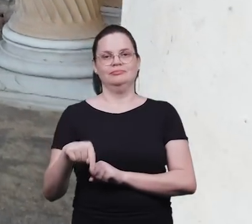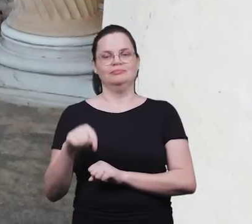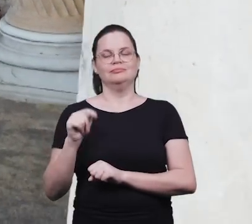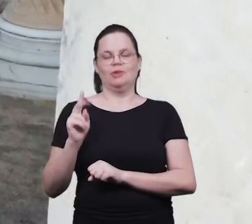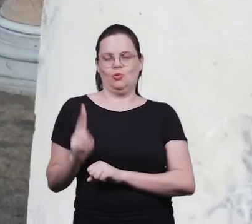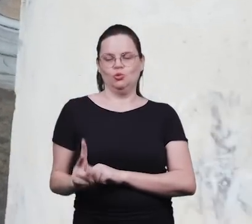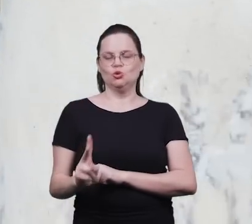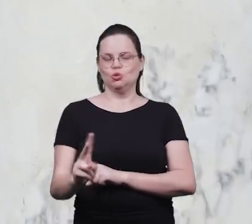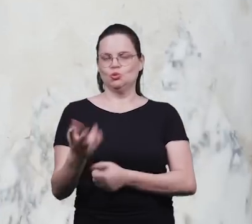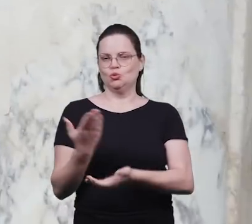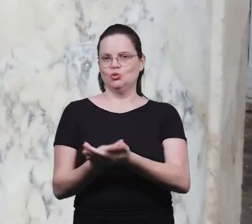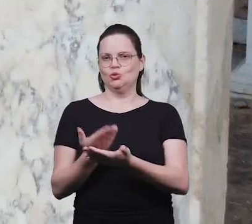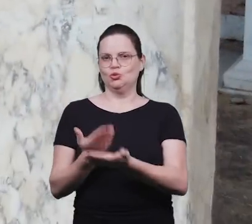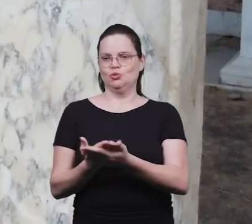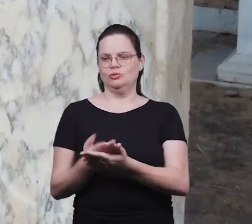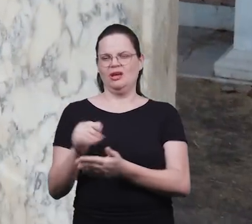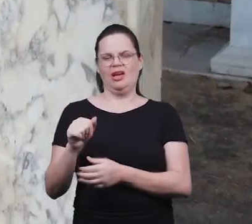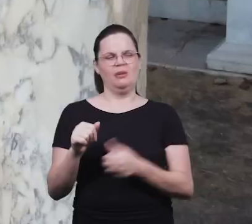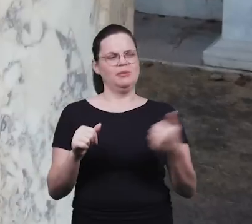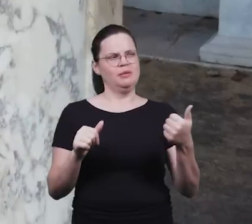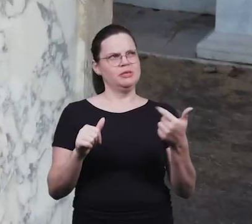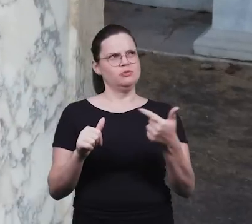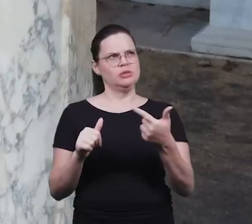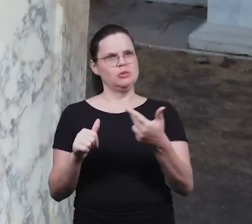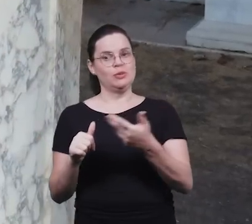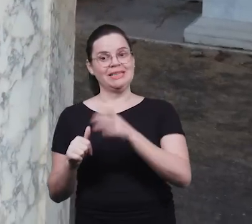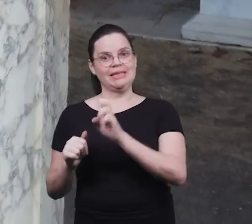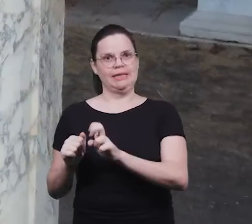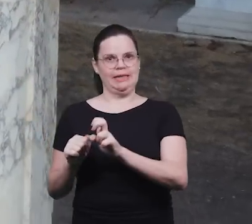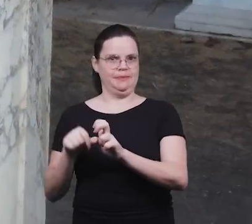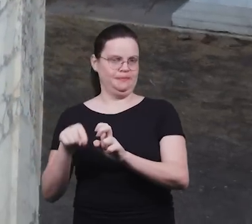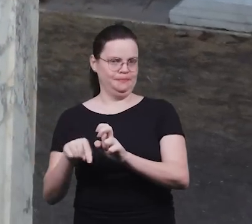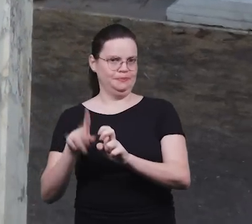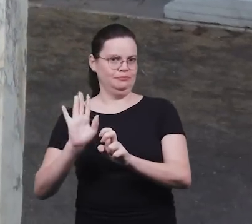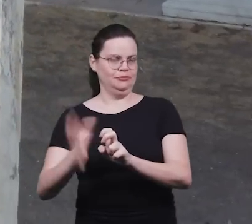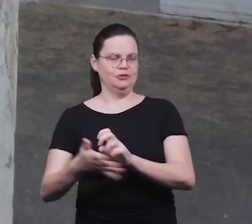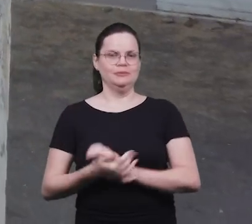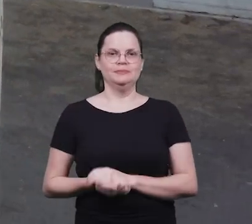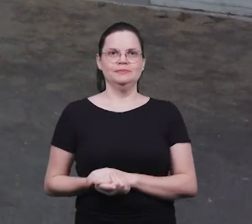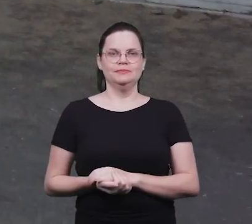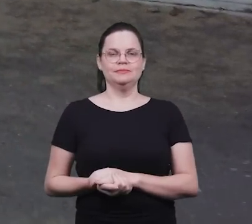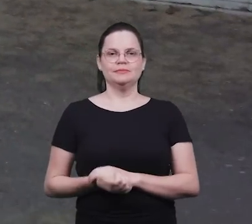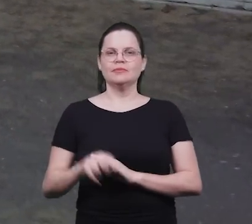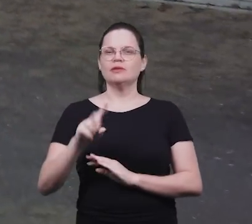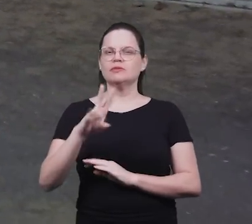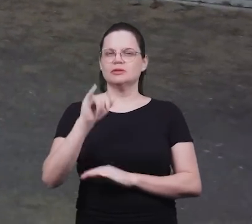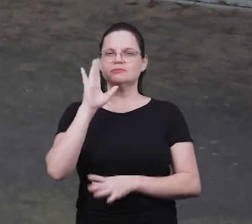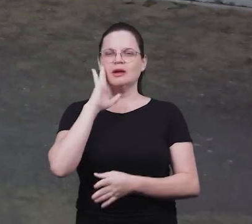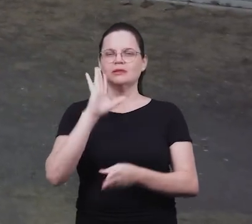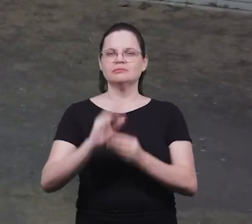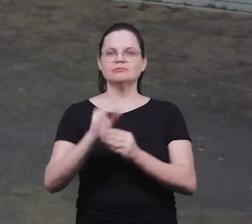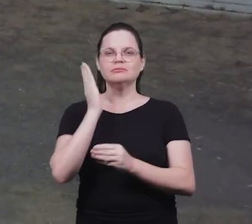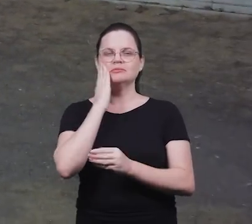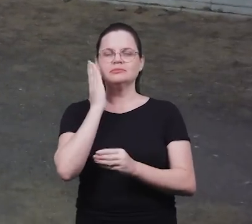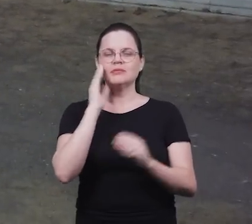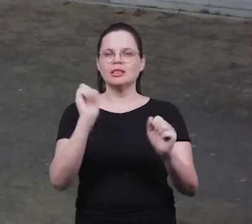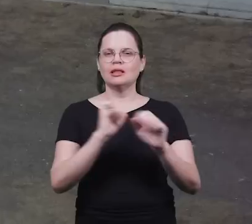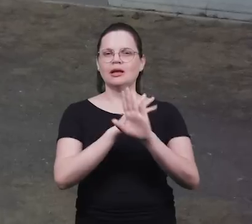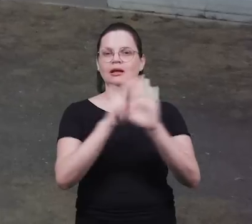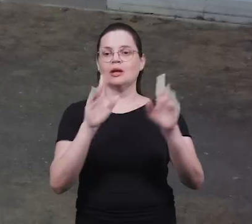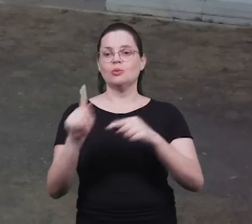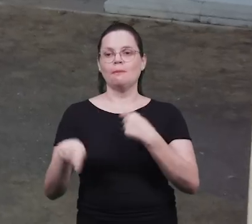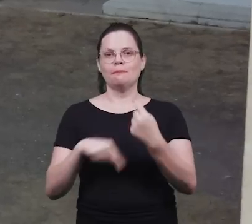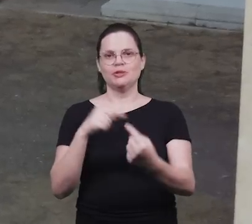a 5ª carta na sequência, e você vai entender o objetivo, aquilo que Deus tem para